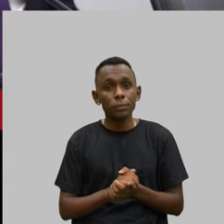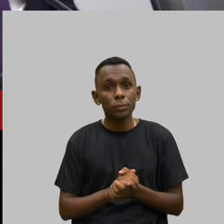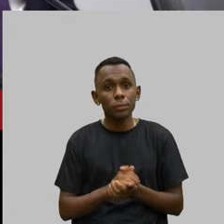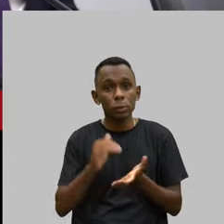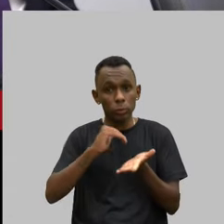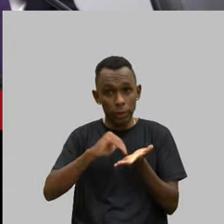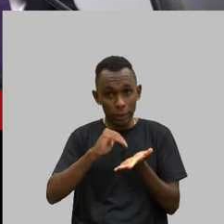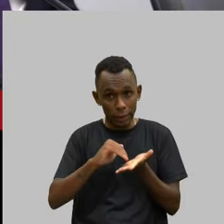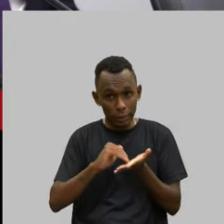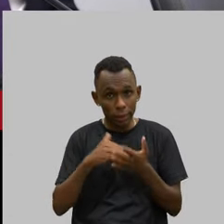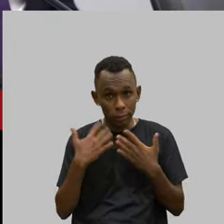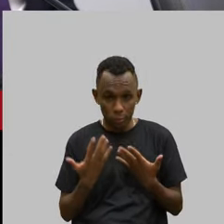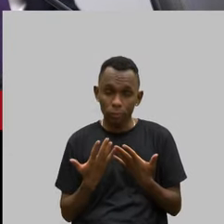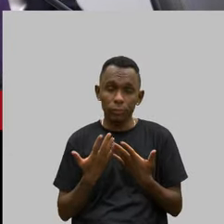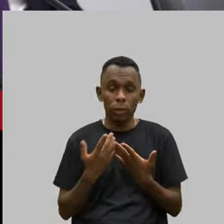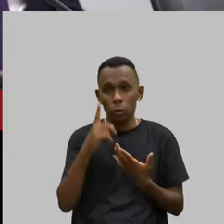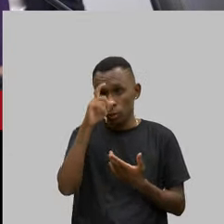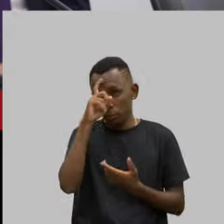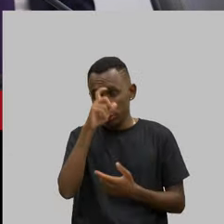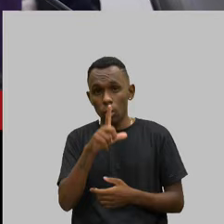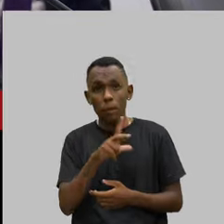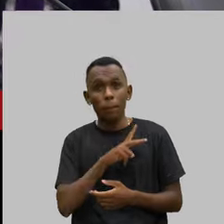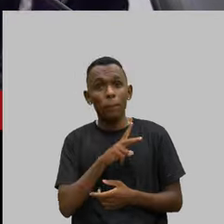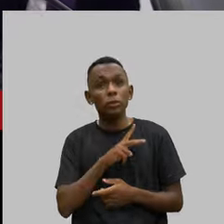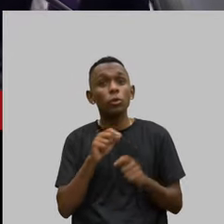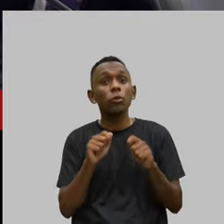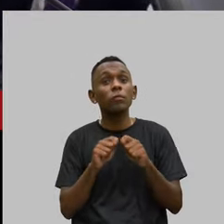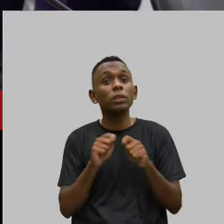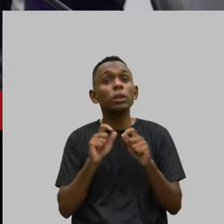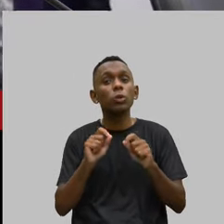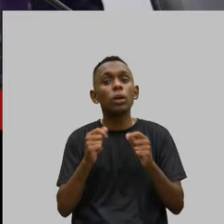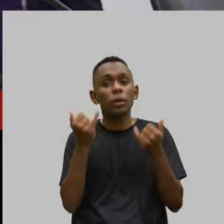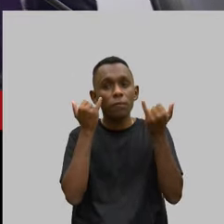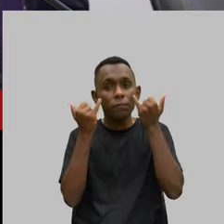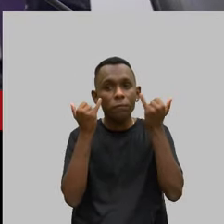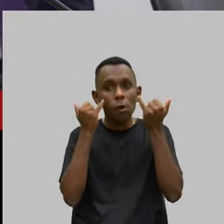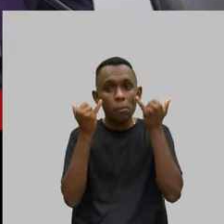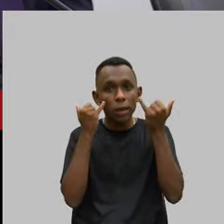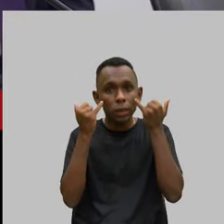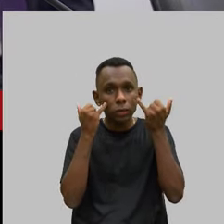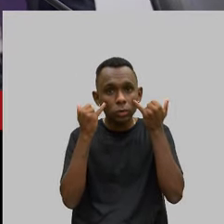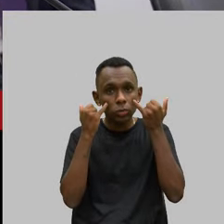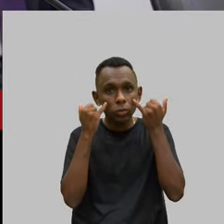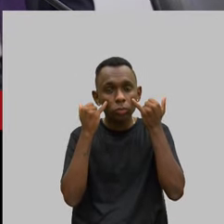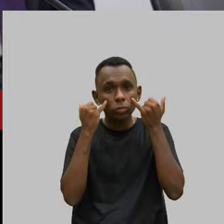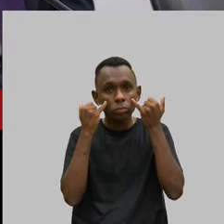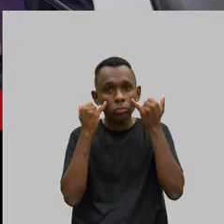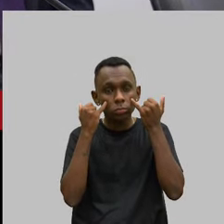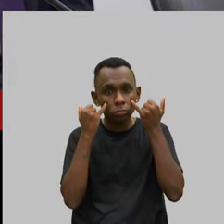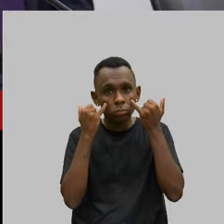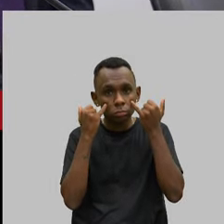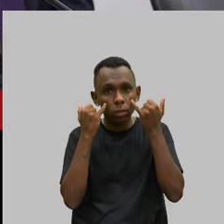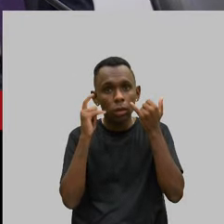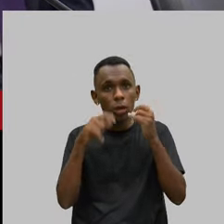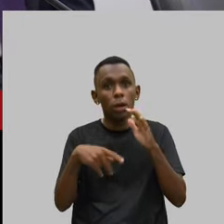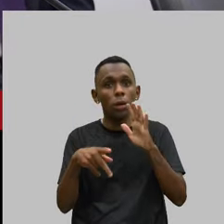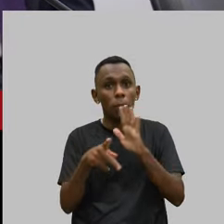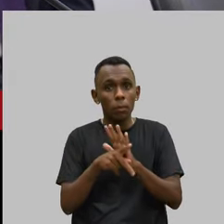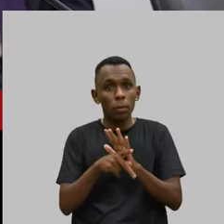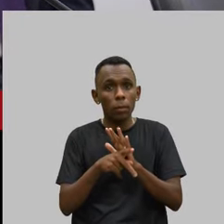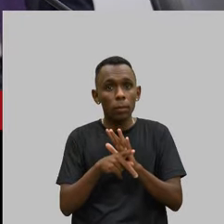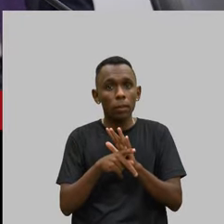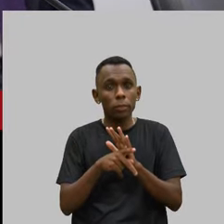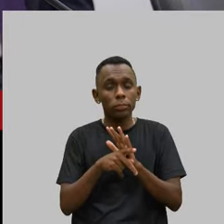hospitais privados eles estão fazendo um levantamento do Tombo que o governo federal